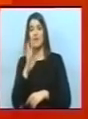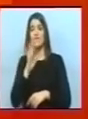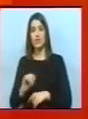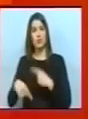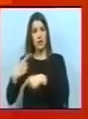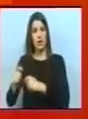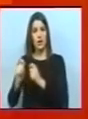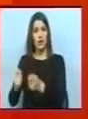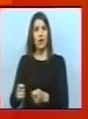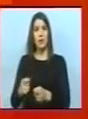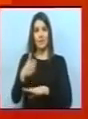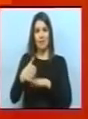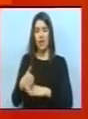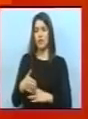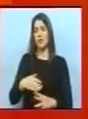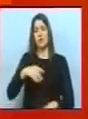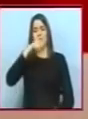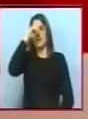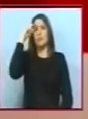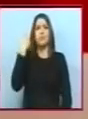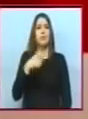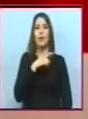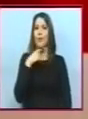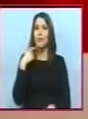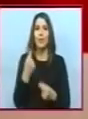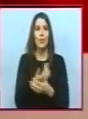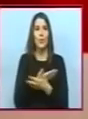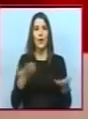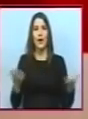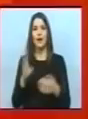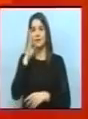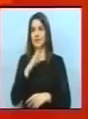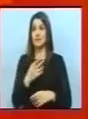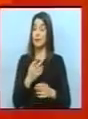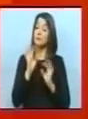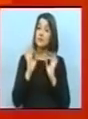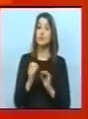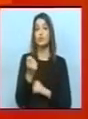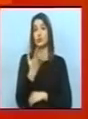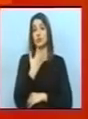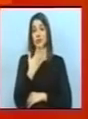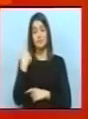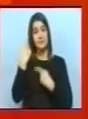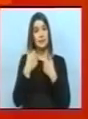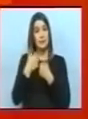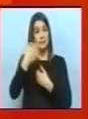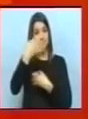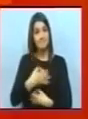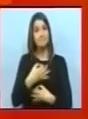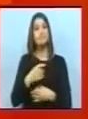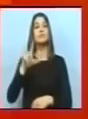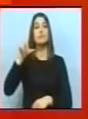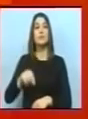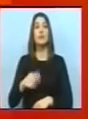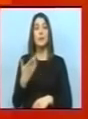herdeiros, principalmente quando não há dinheiro, e pode haver património e não haver dinheiro. E, portanto, há que ter alguma cautela e algum bom senso, e